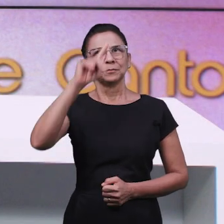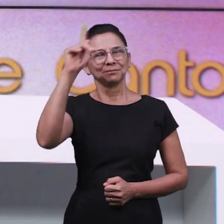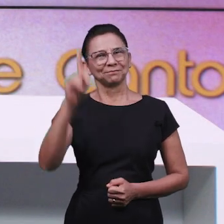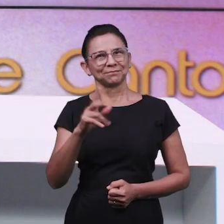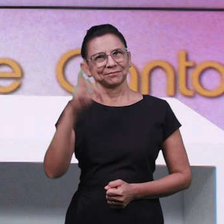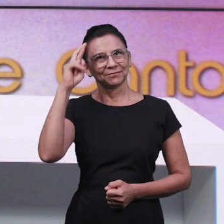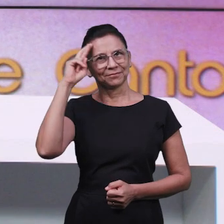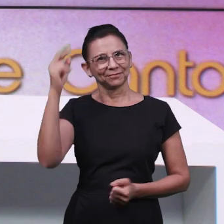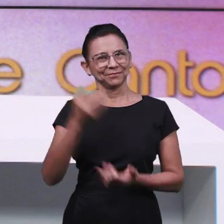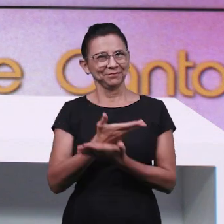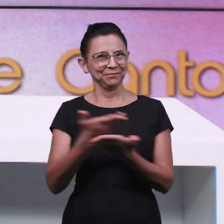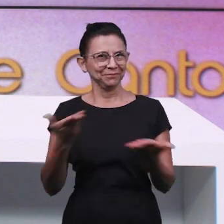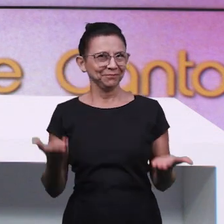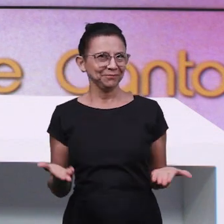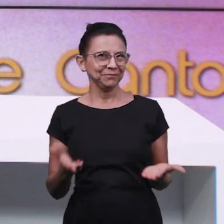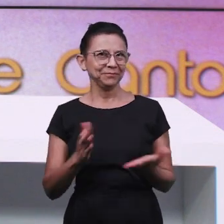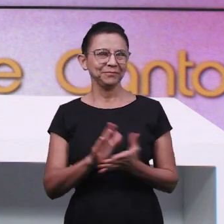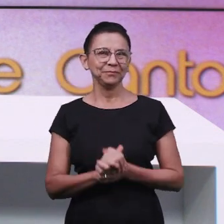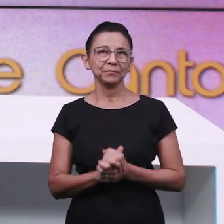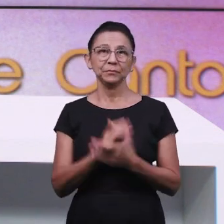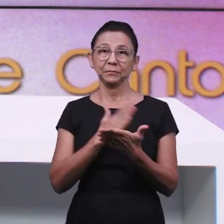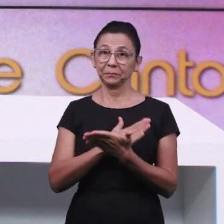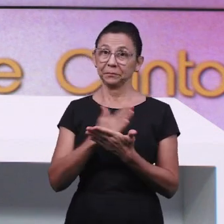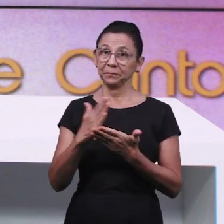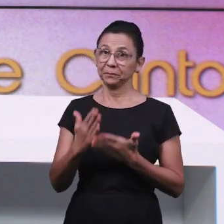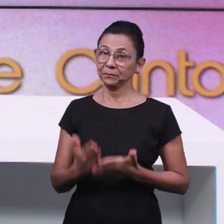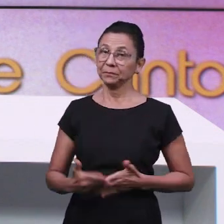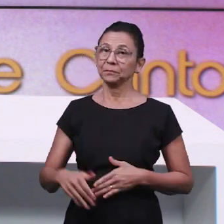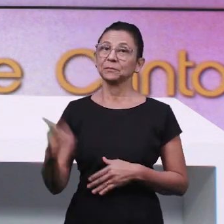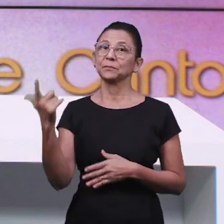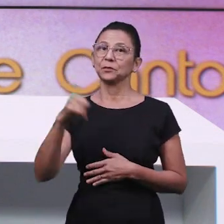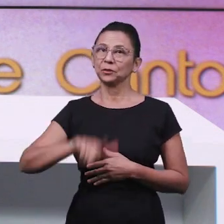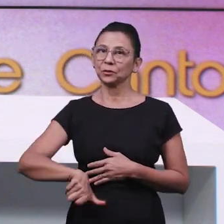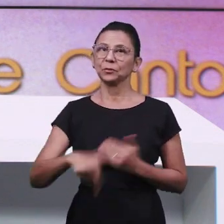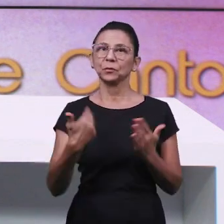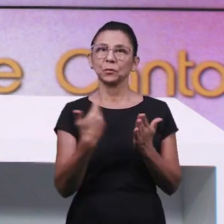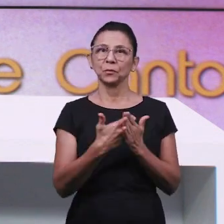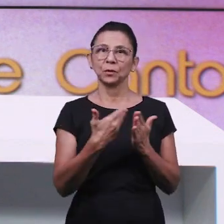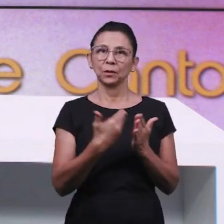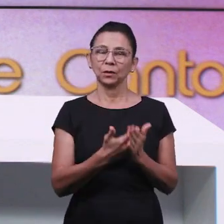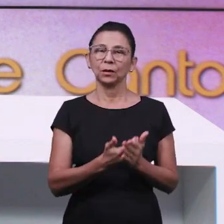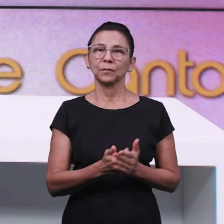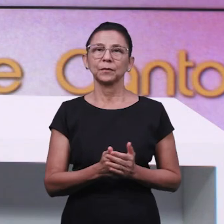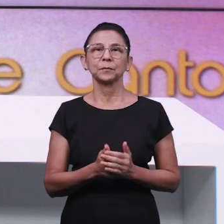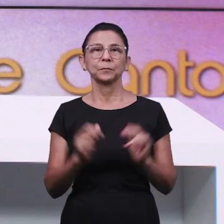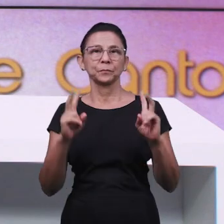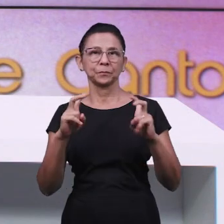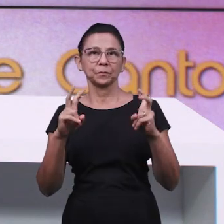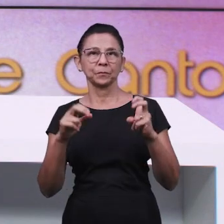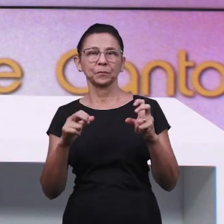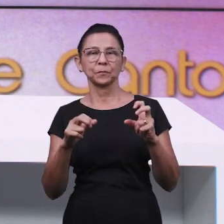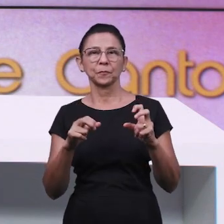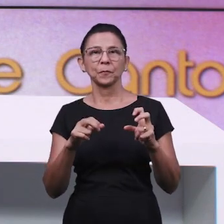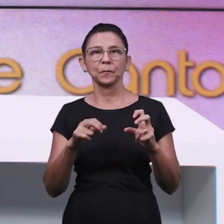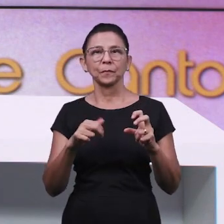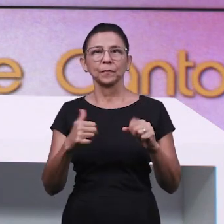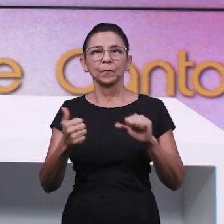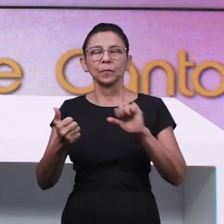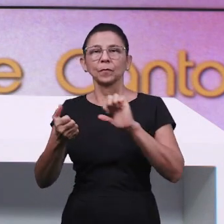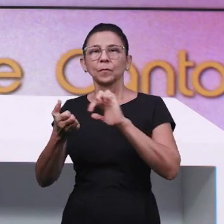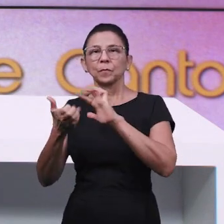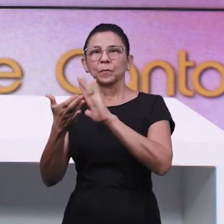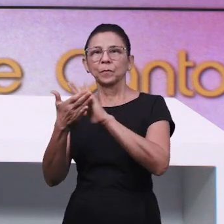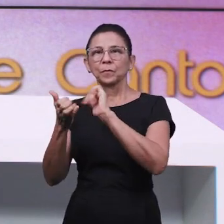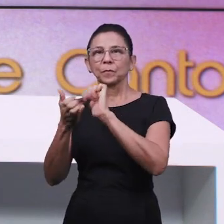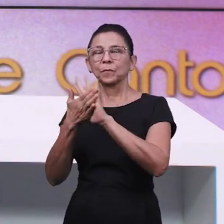A paz do Senhor Jesus, irmãos. Nós estamos começando mais uma aula do nosso Pra Teu Louvor. Hoje nós vamos